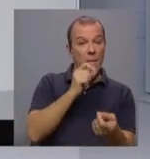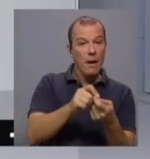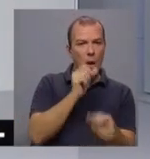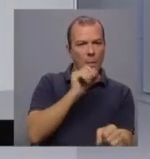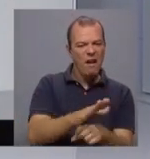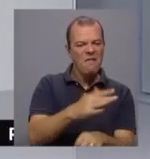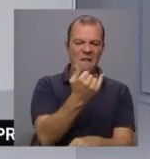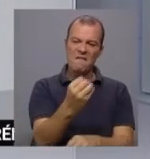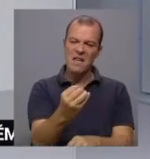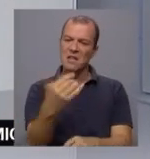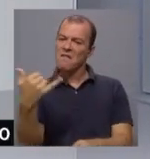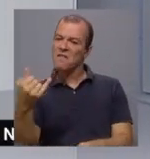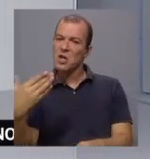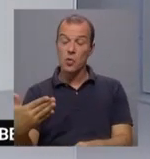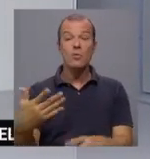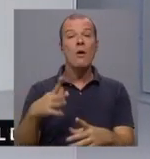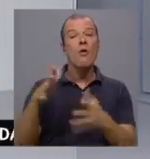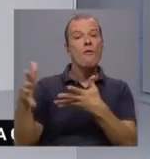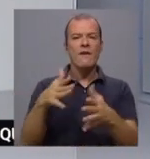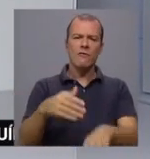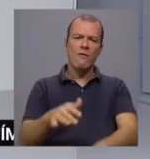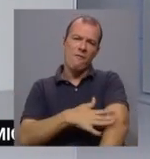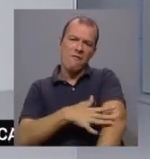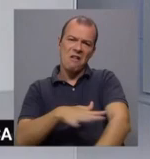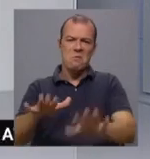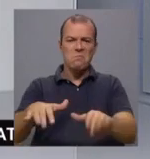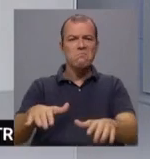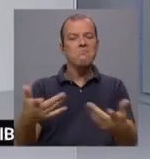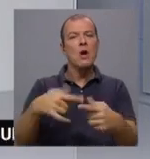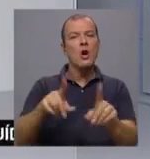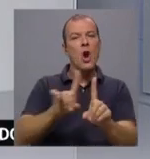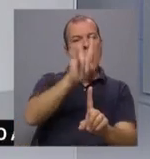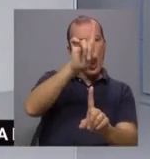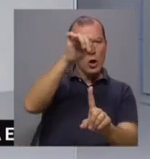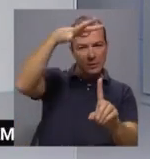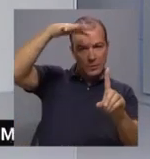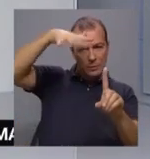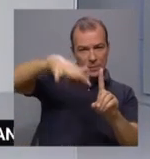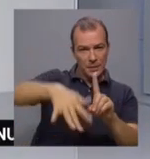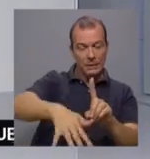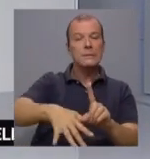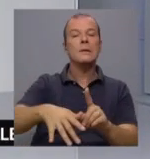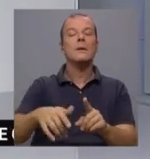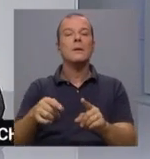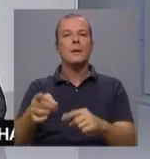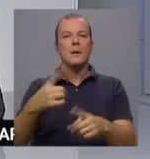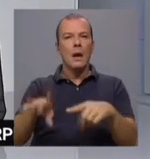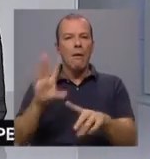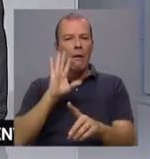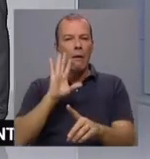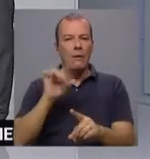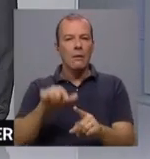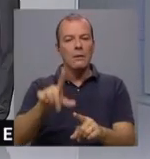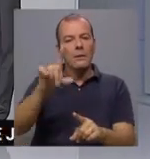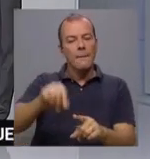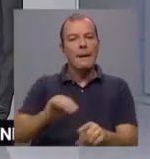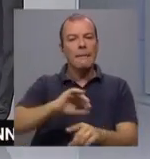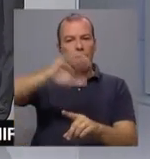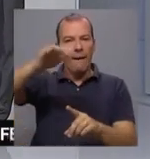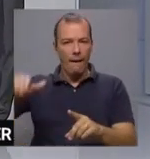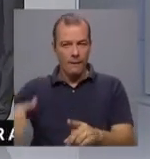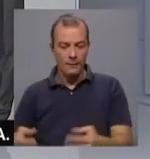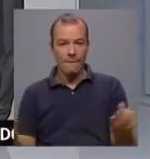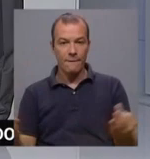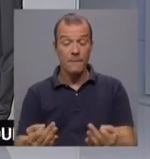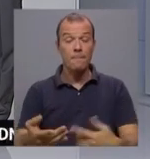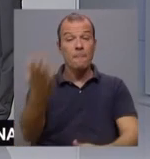20 e os 21 graus, o vento em geral fraco do quadrante norte, a soprar moderado durante a tarde na faixa costeira ocidental e também nas terras altas.